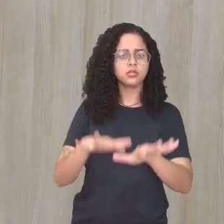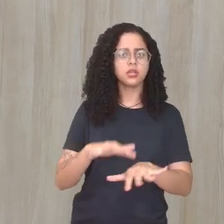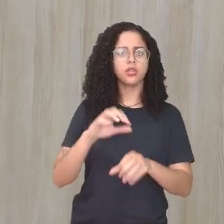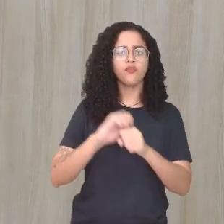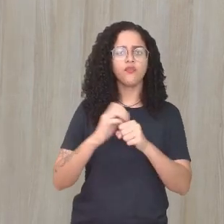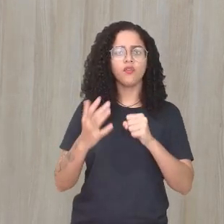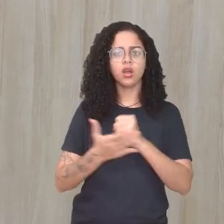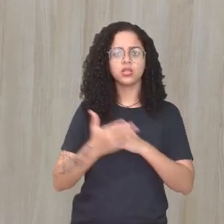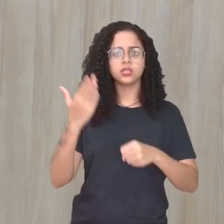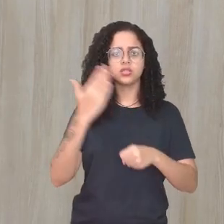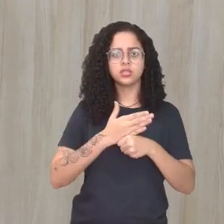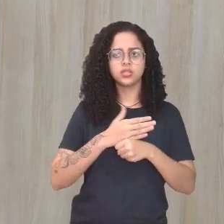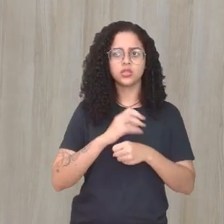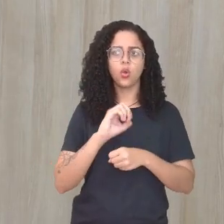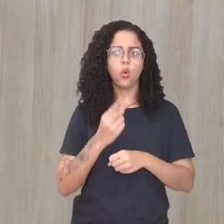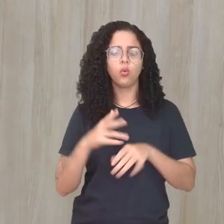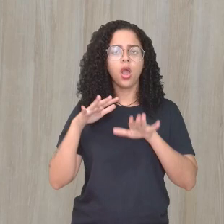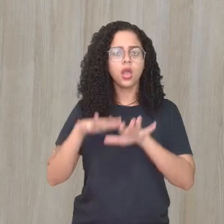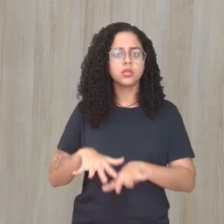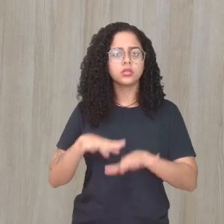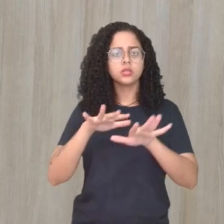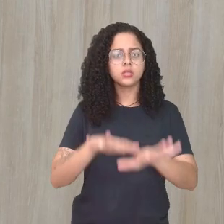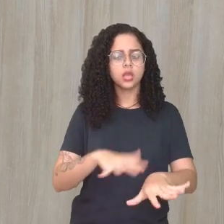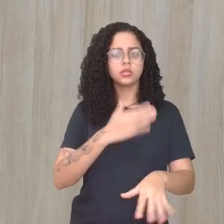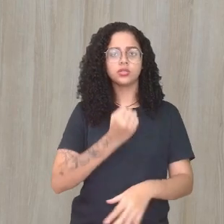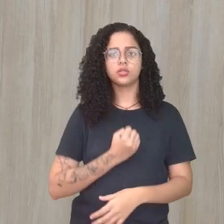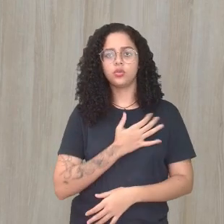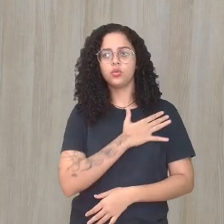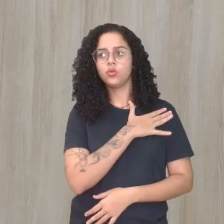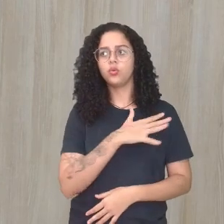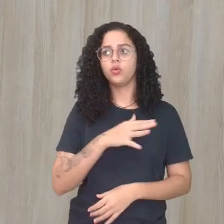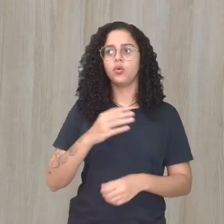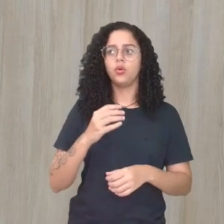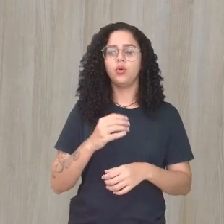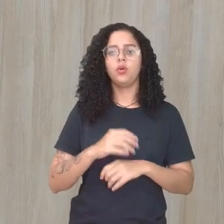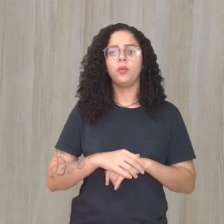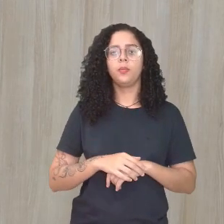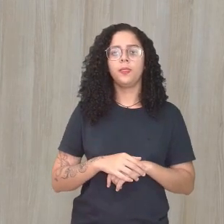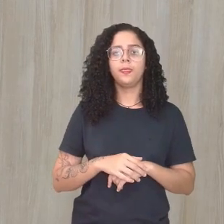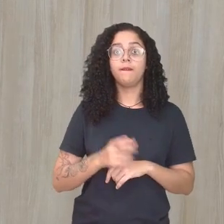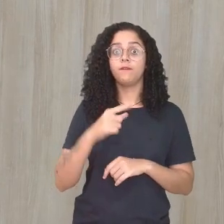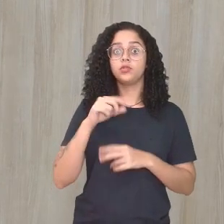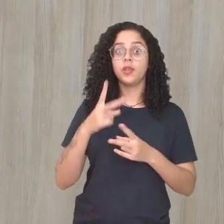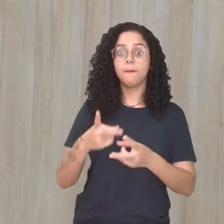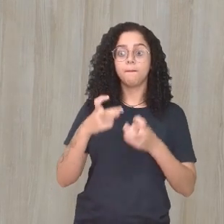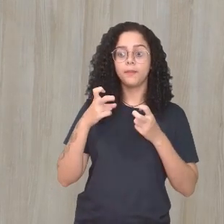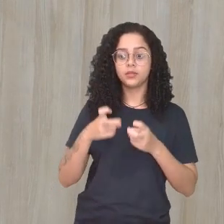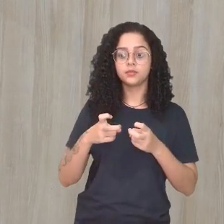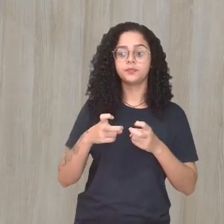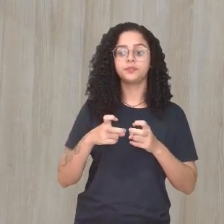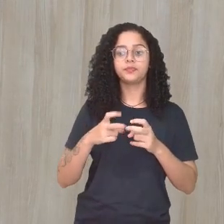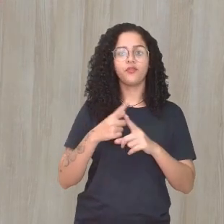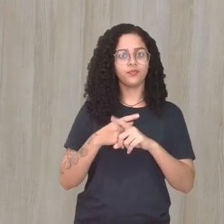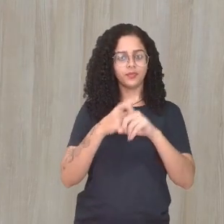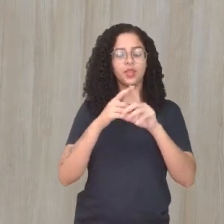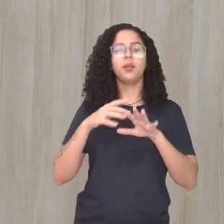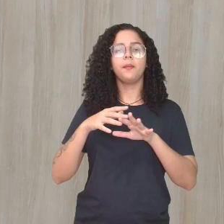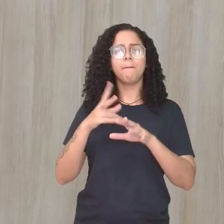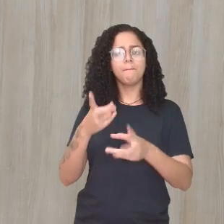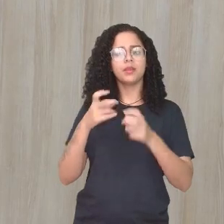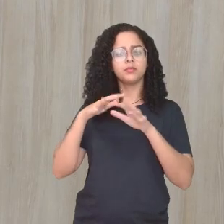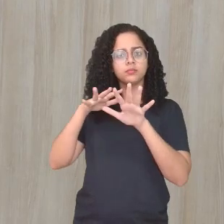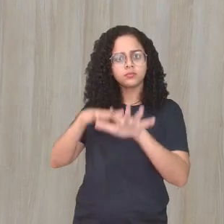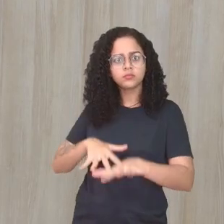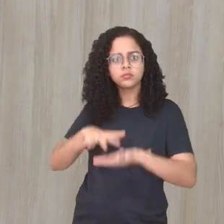exército nazista, né, você vai ver os batalhões formados ali, né, e